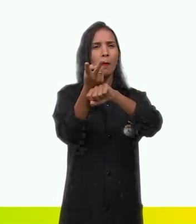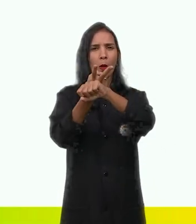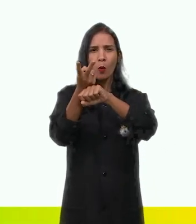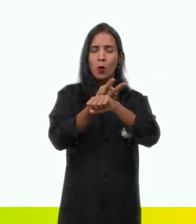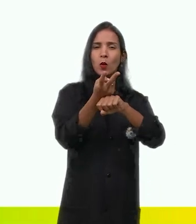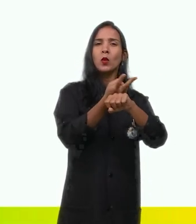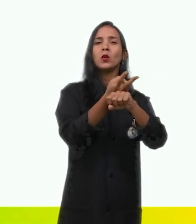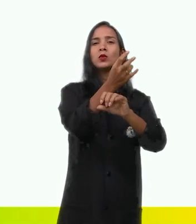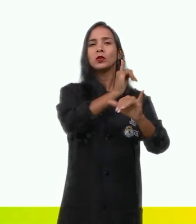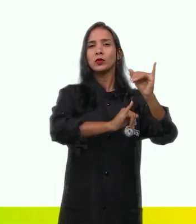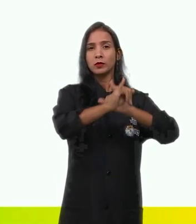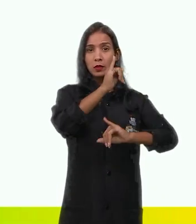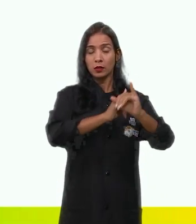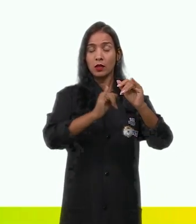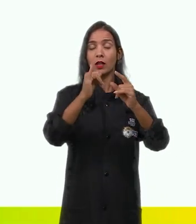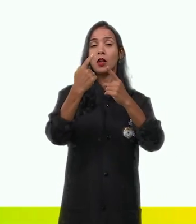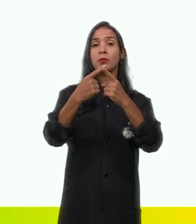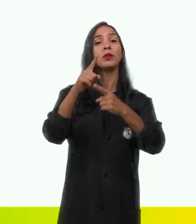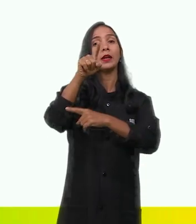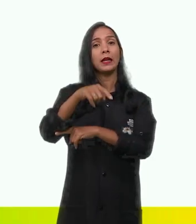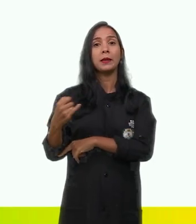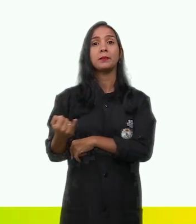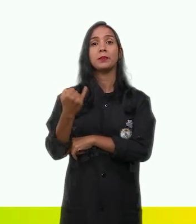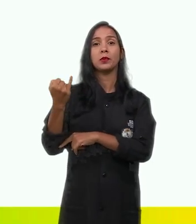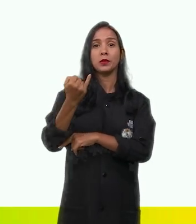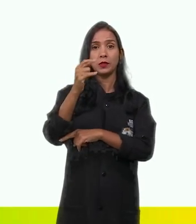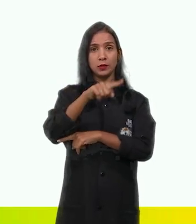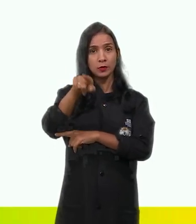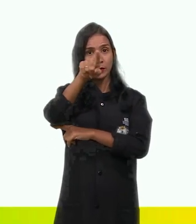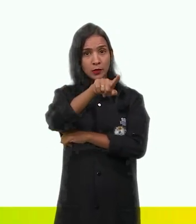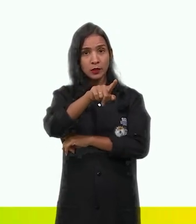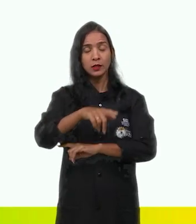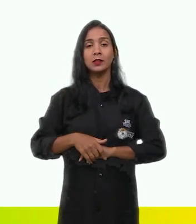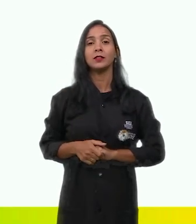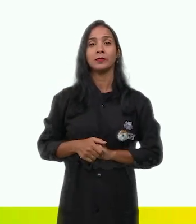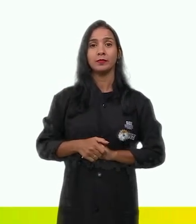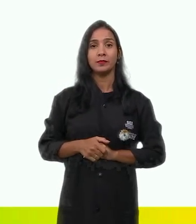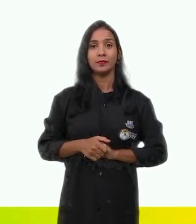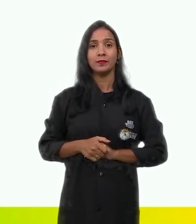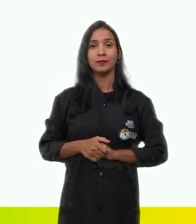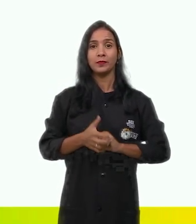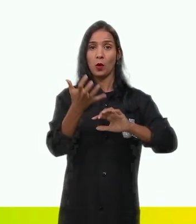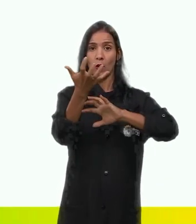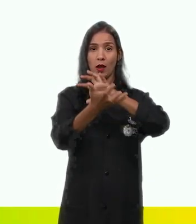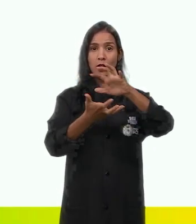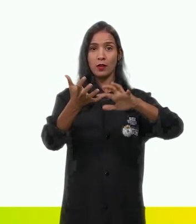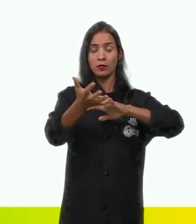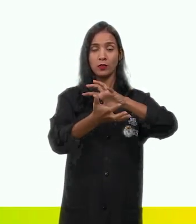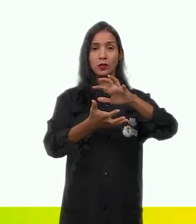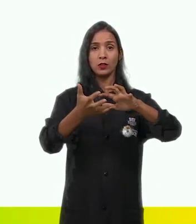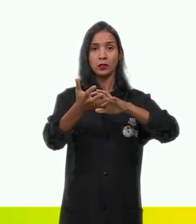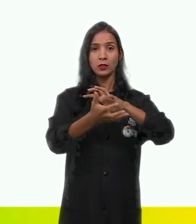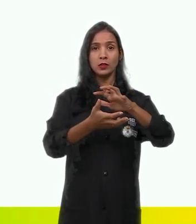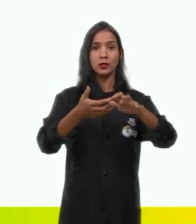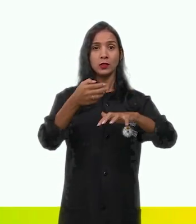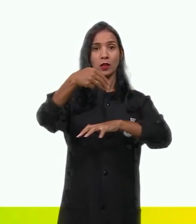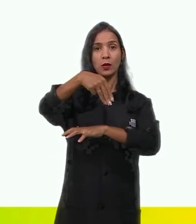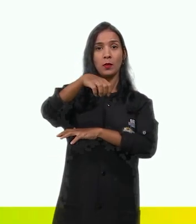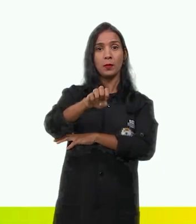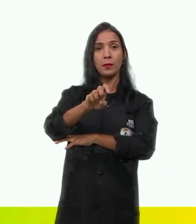que são revoluções também importantes. A Revolução Mexicana, de 1910 e